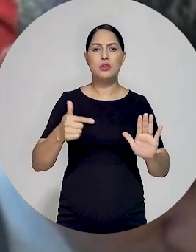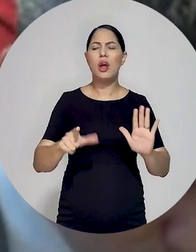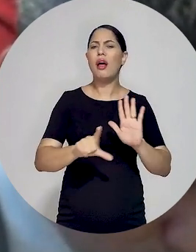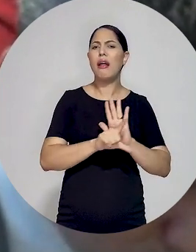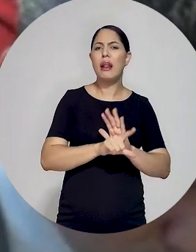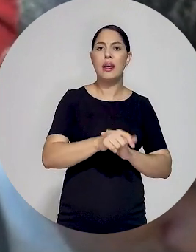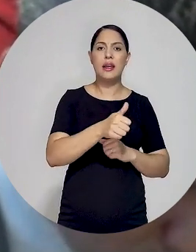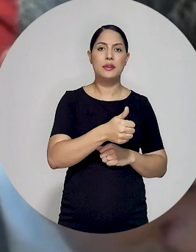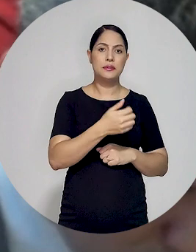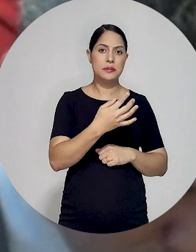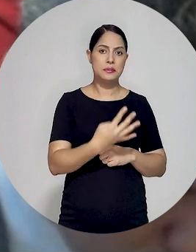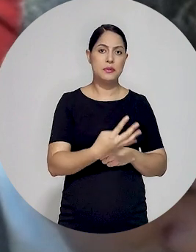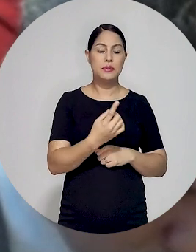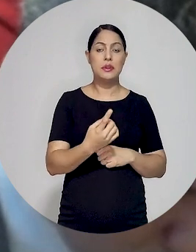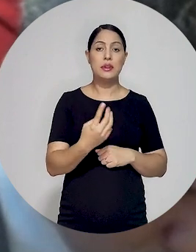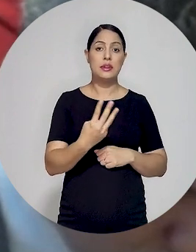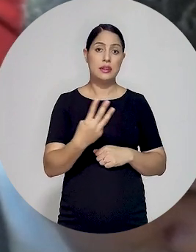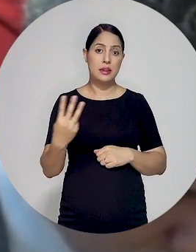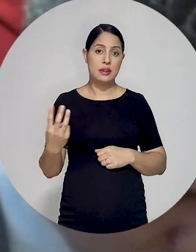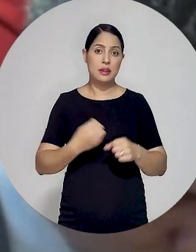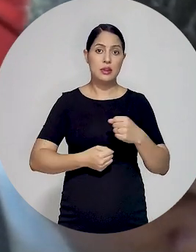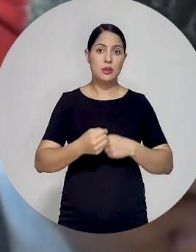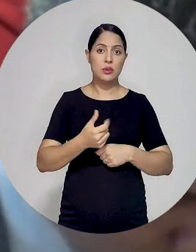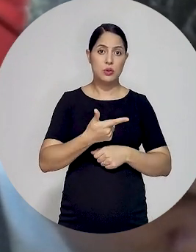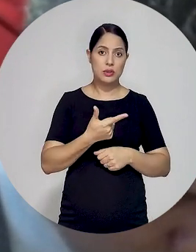parágrafo 2º da Lei número